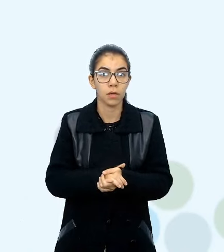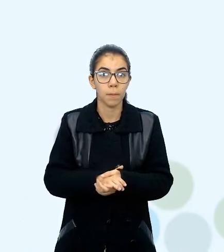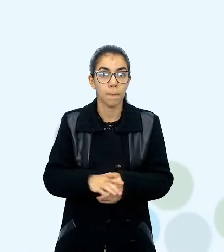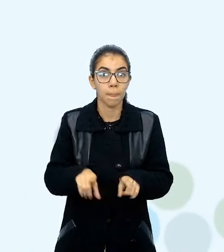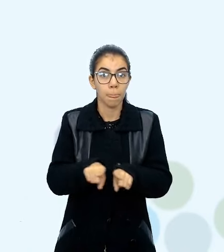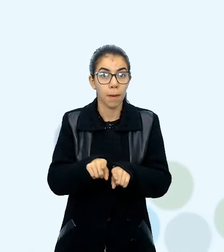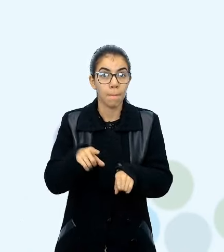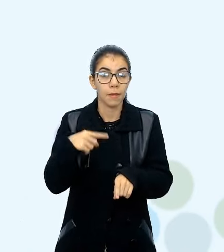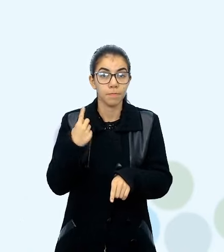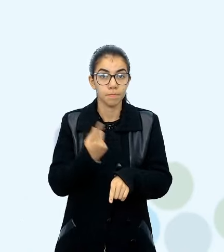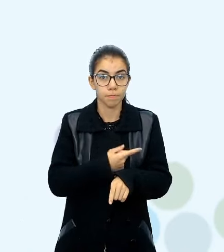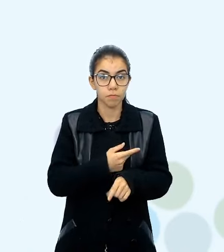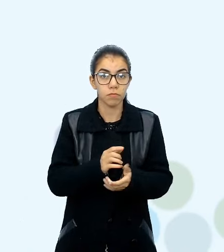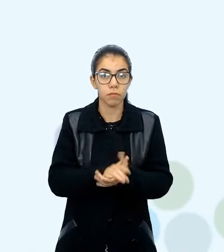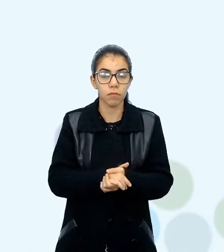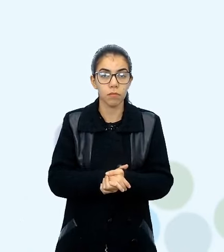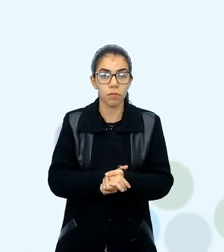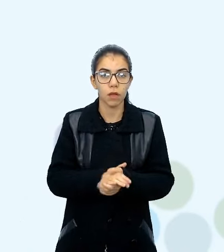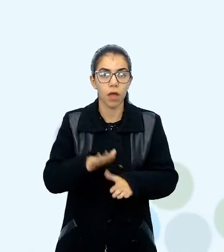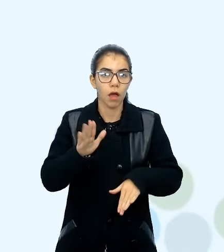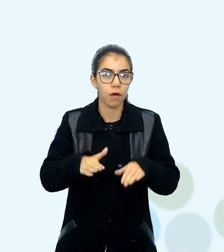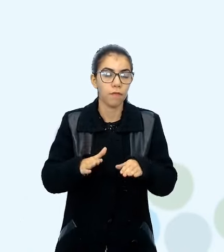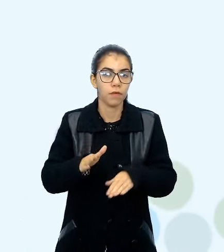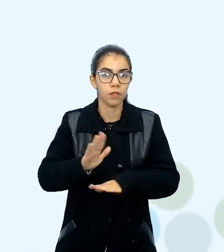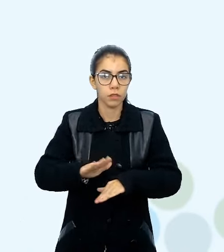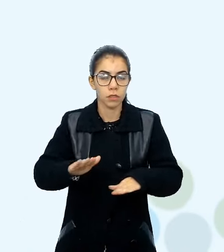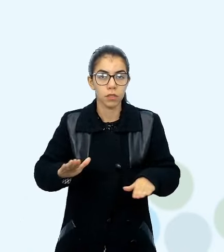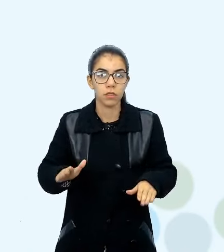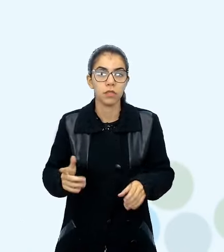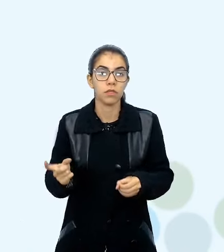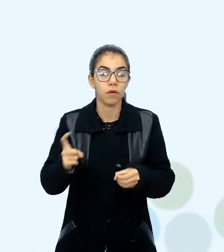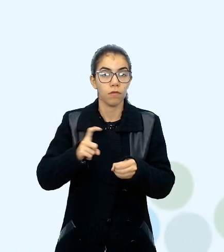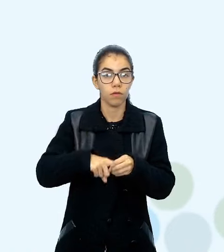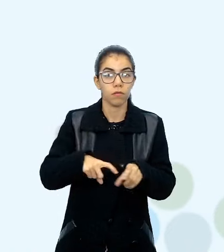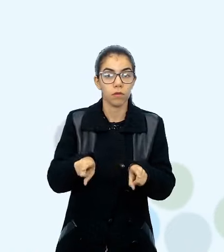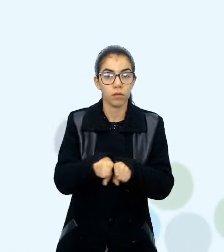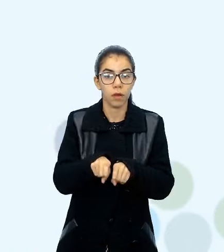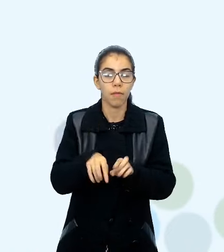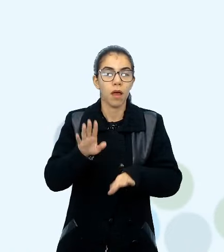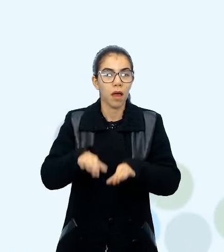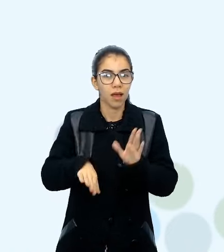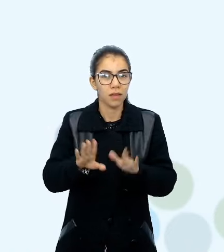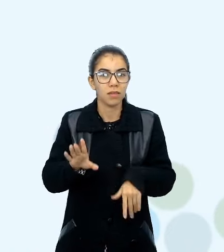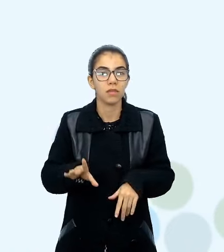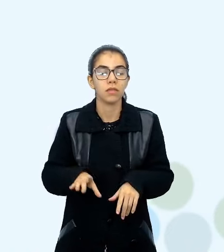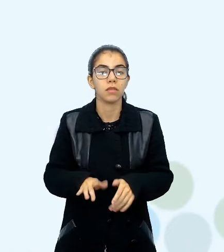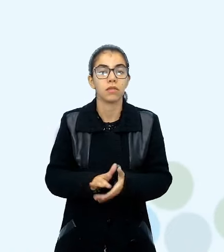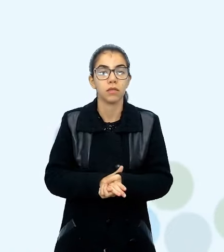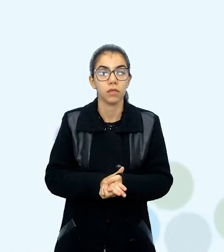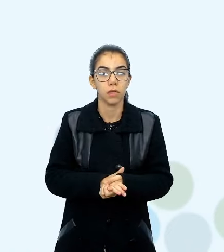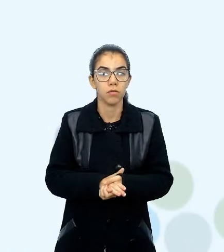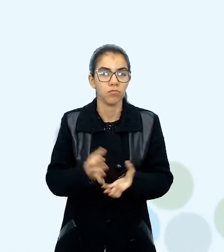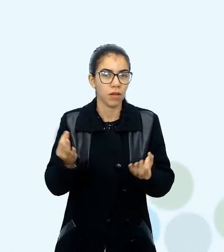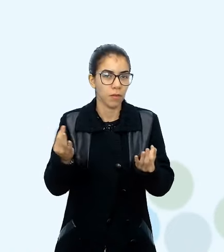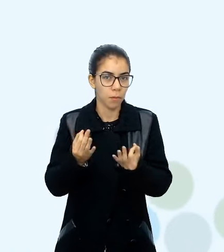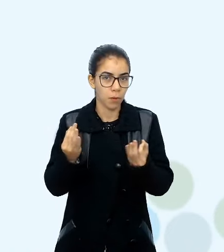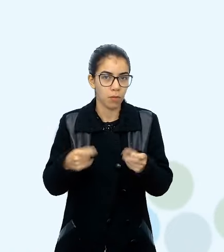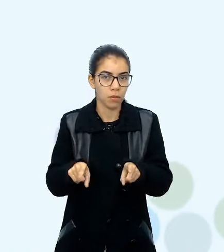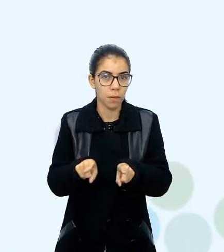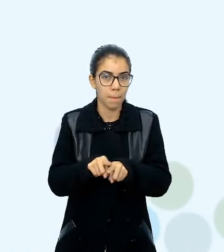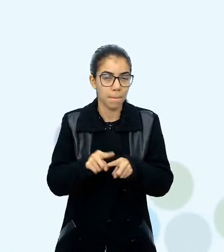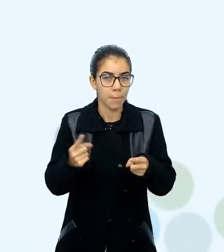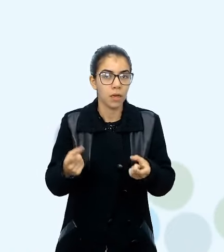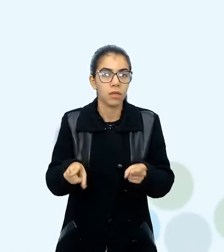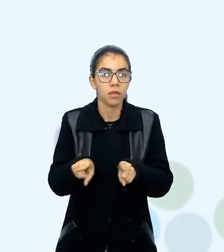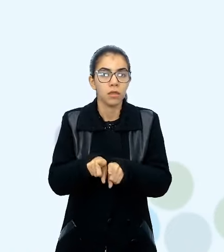quer retornar, porque a gente acha que ela não vai responder. E às vezes, naquele dia, ela não esteve pronta, né? Mas ela